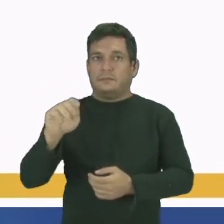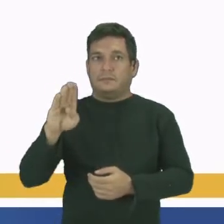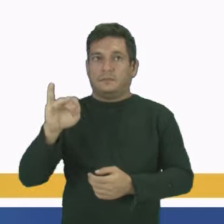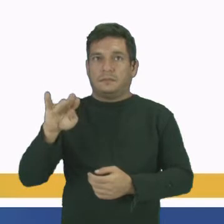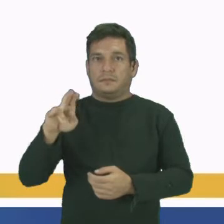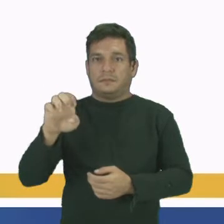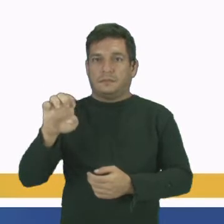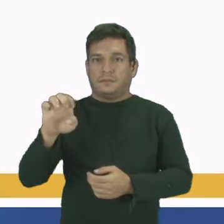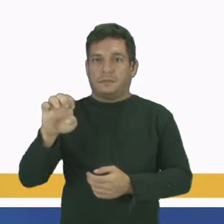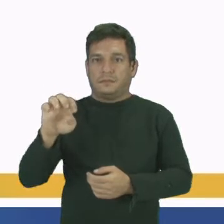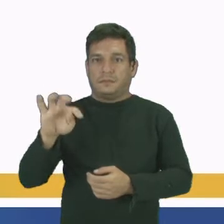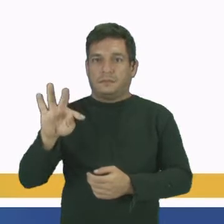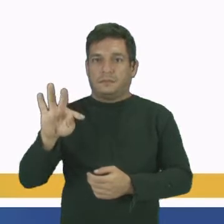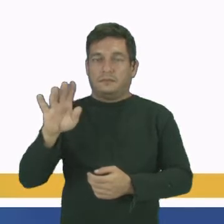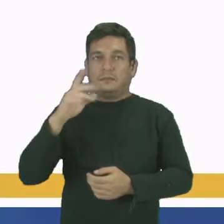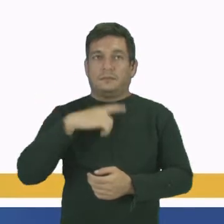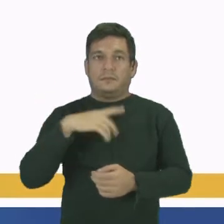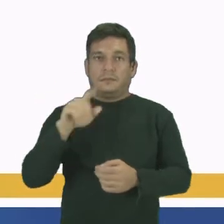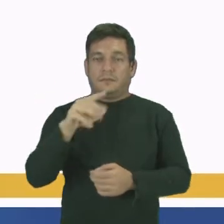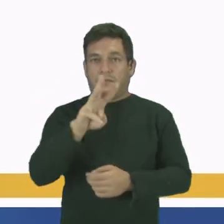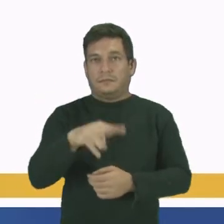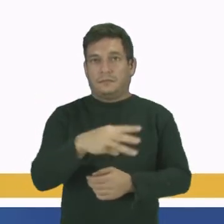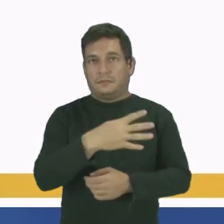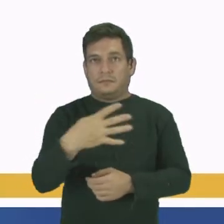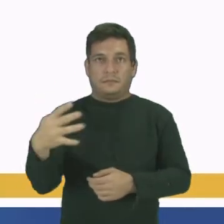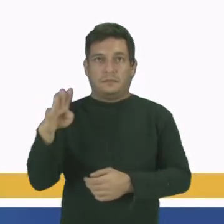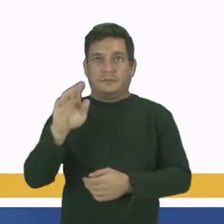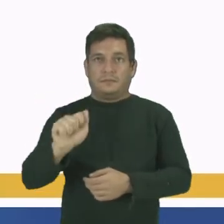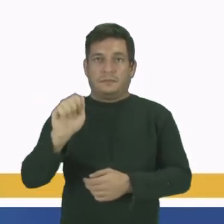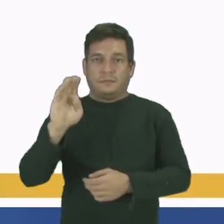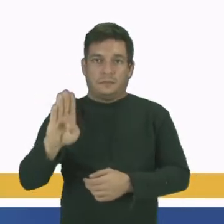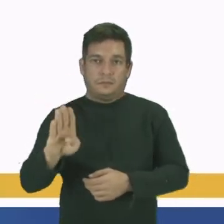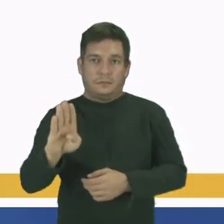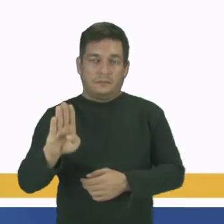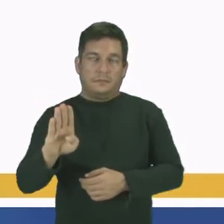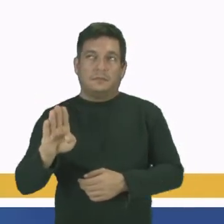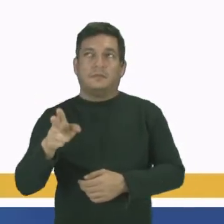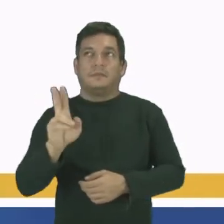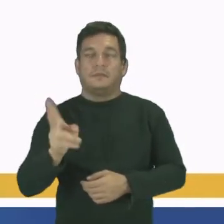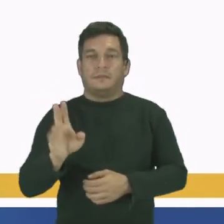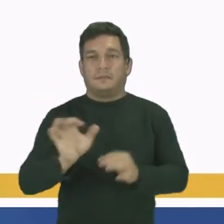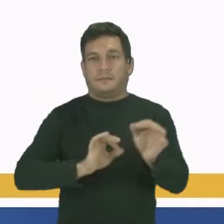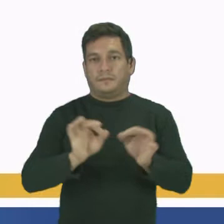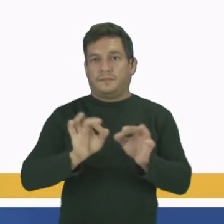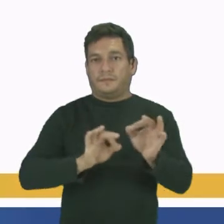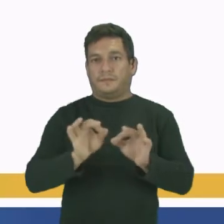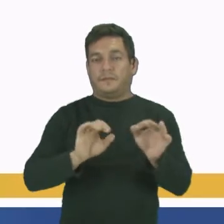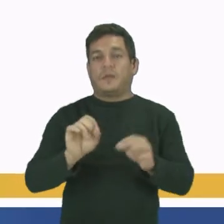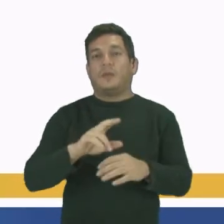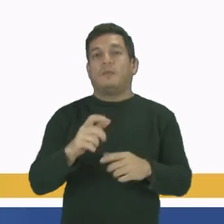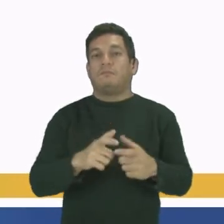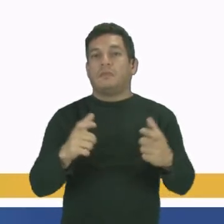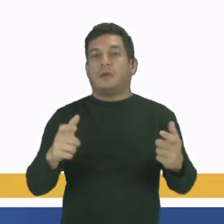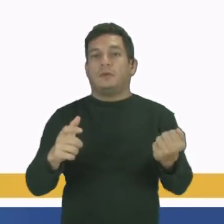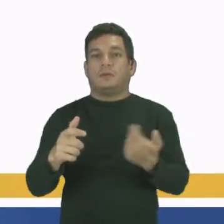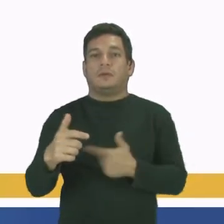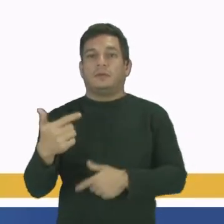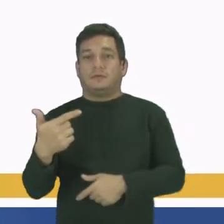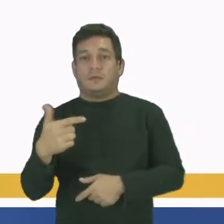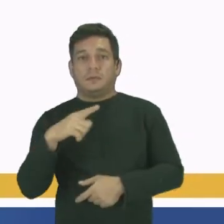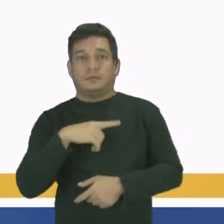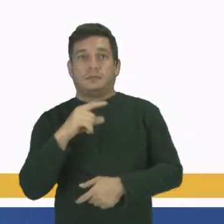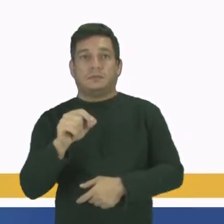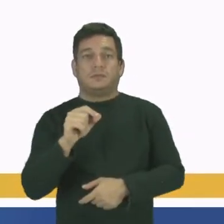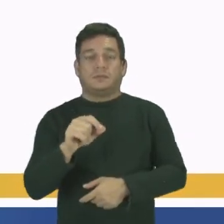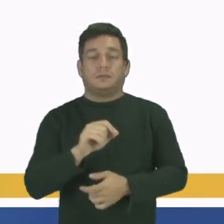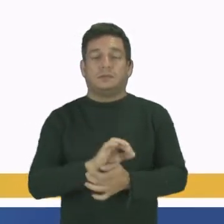duas matrizes A e B, quadrada de mesma ordem ou ordem maior que 2, então nós teremos